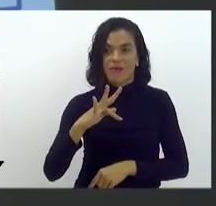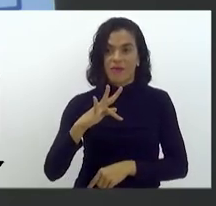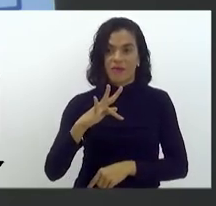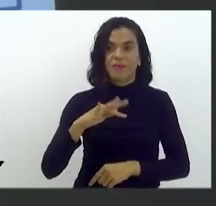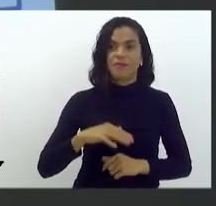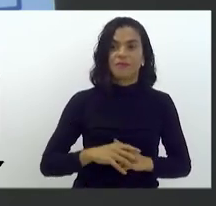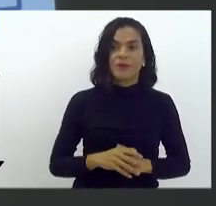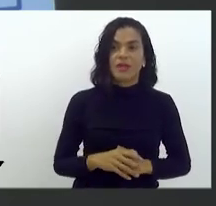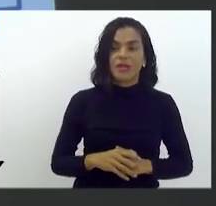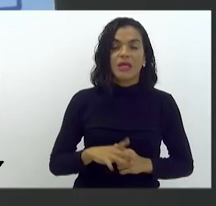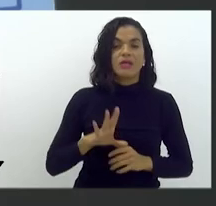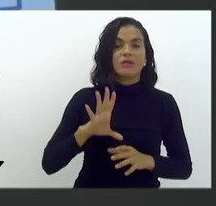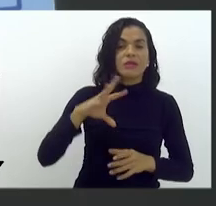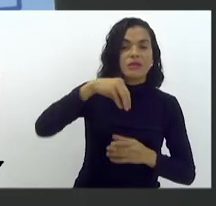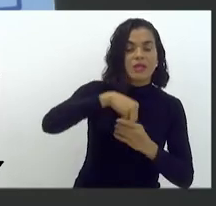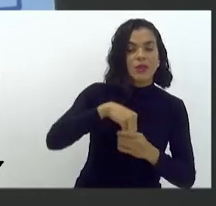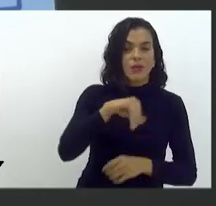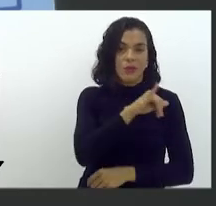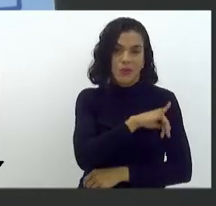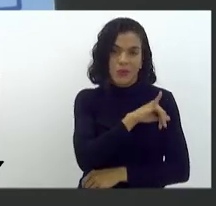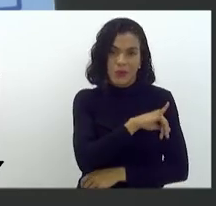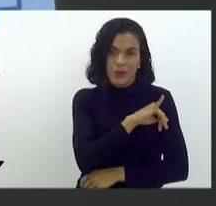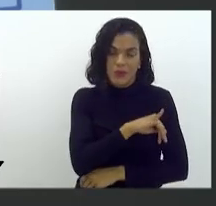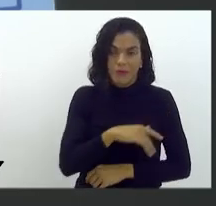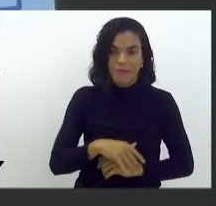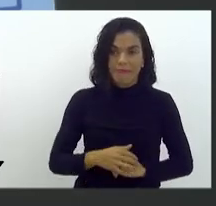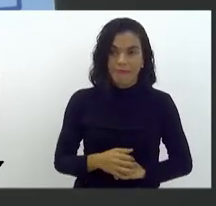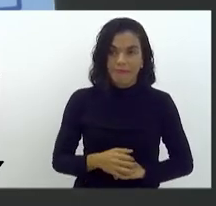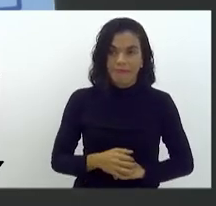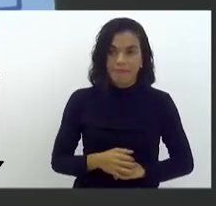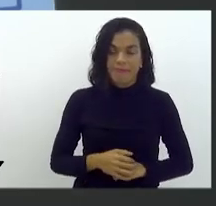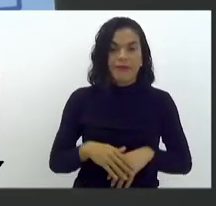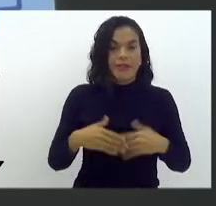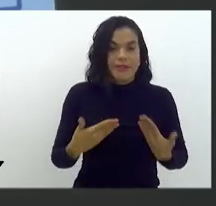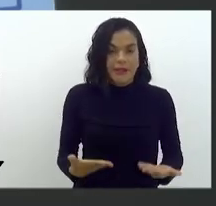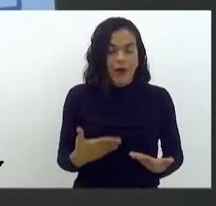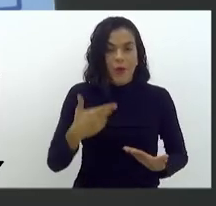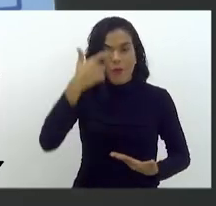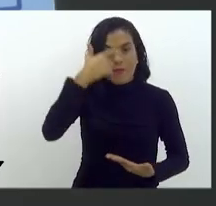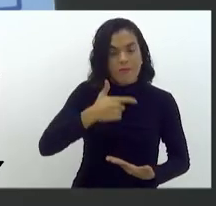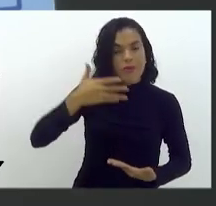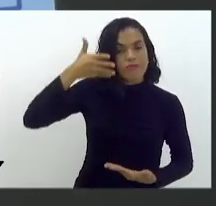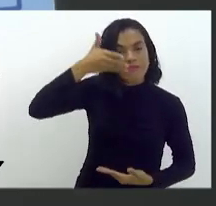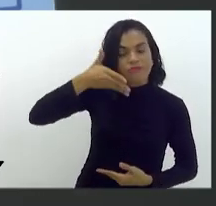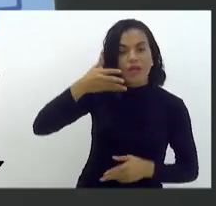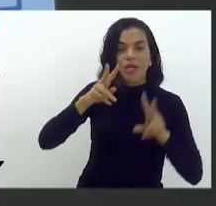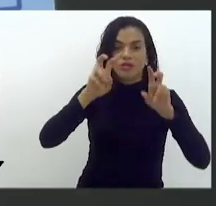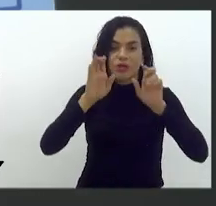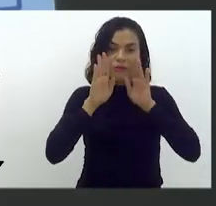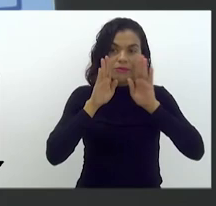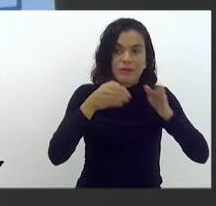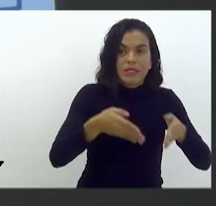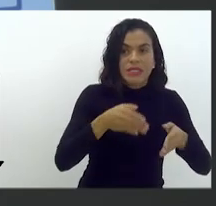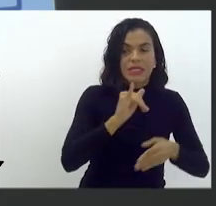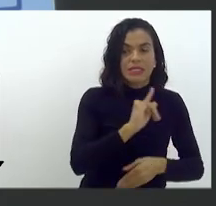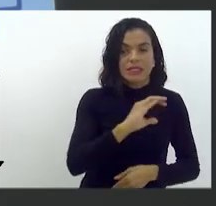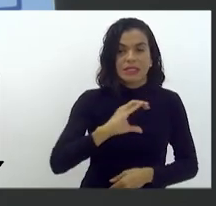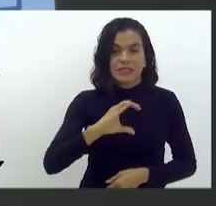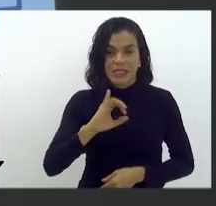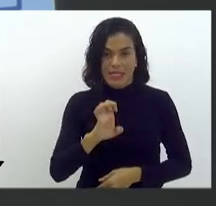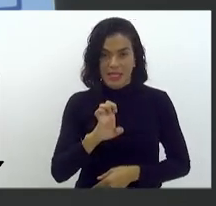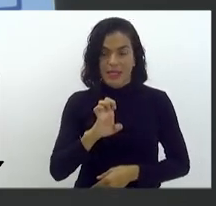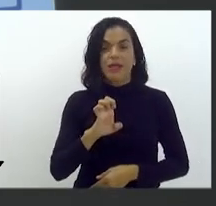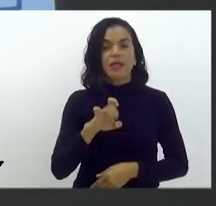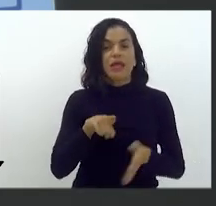todos os postos ao redor do Rio de Janeiro então a minha fala hoje diz respeito ao ecce que